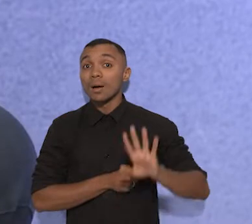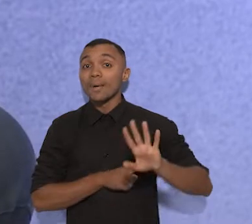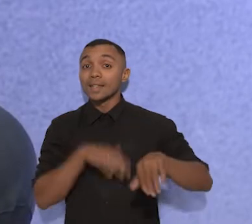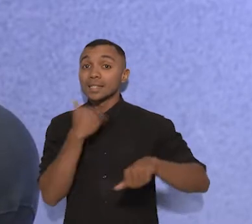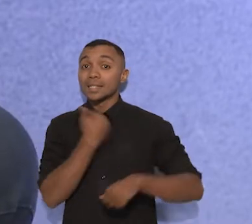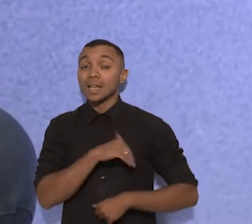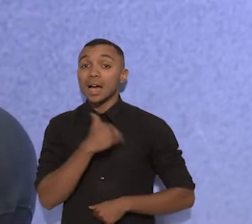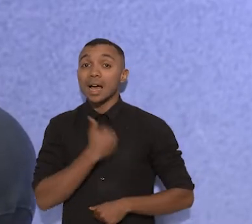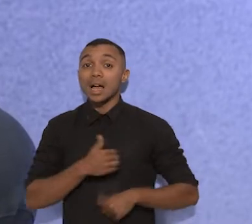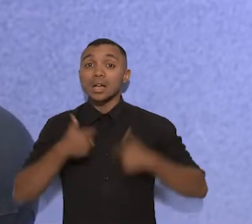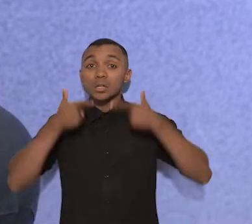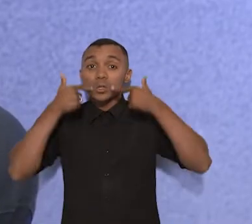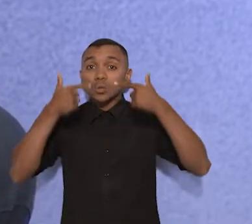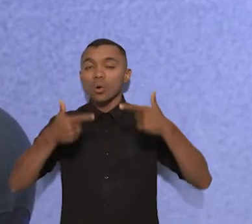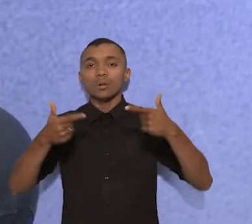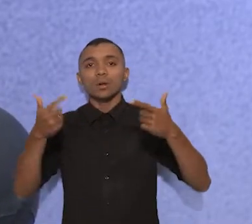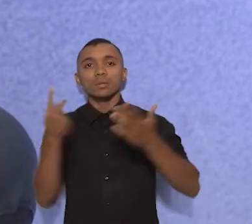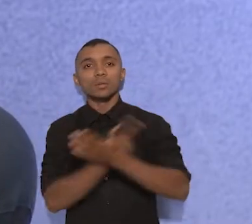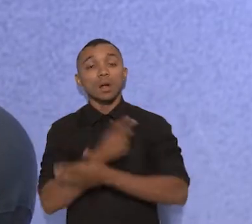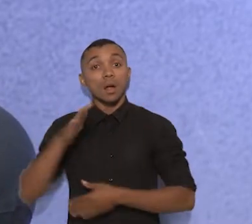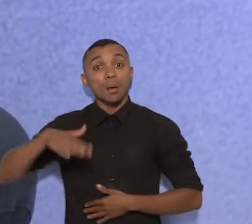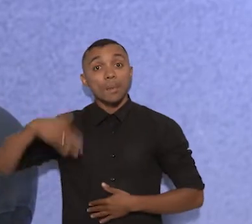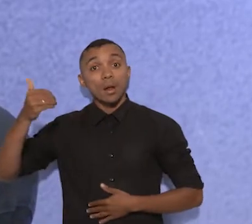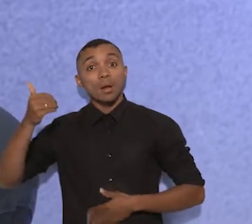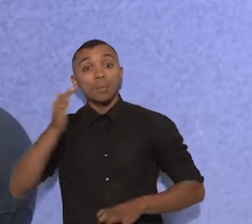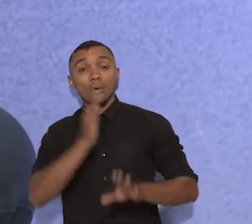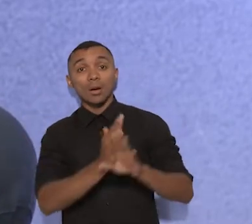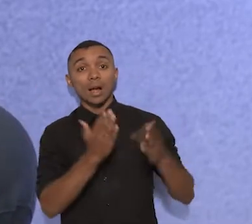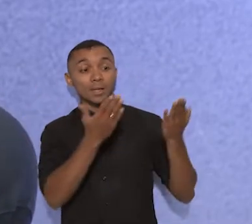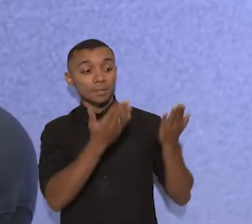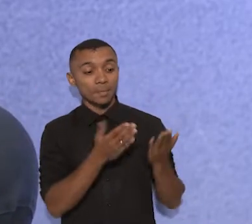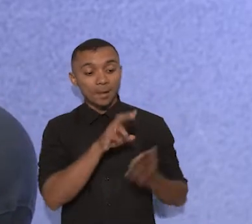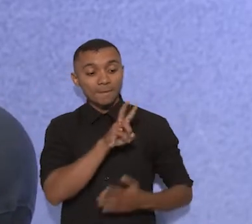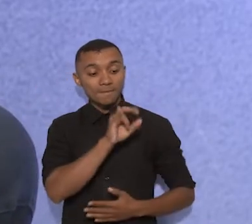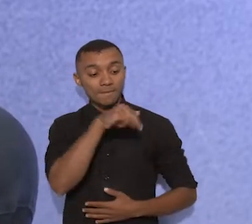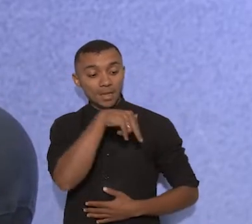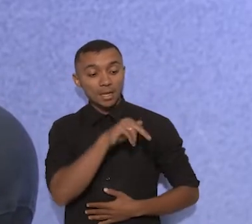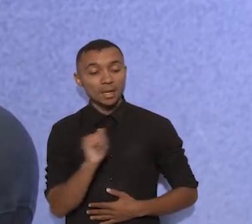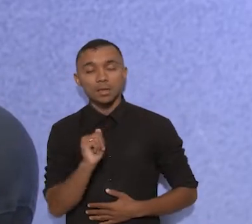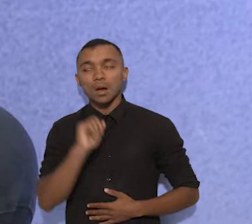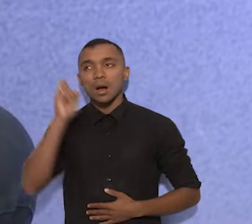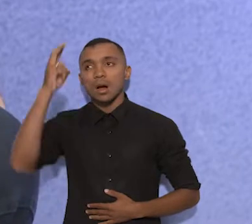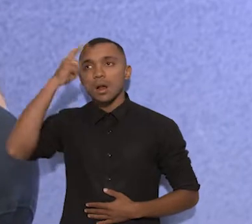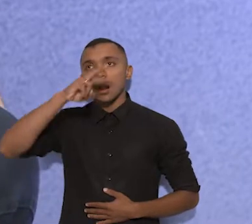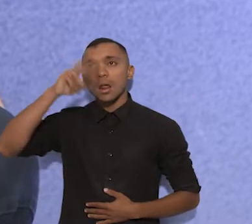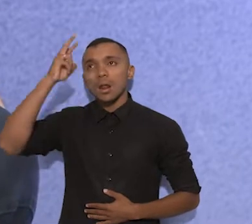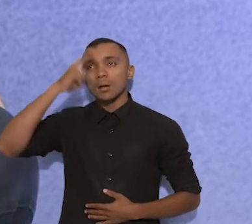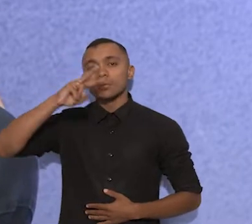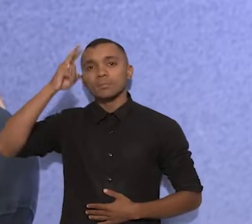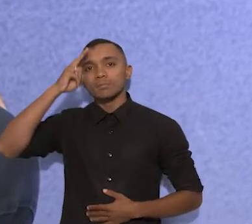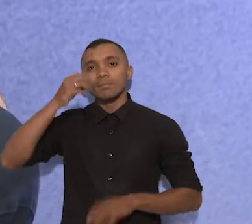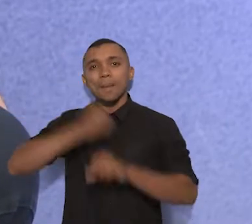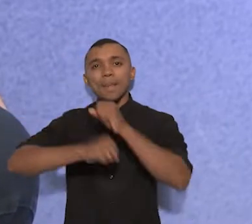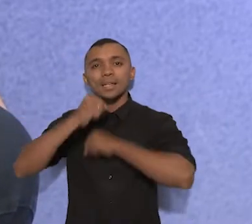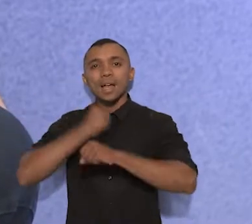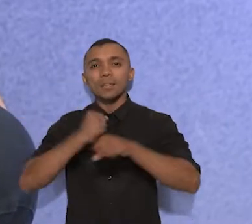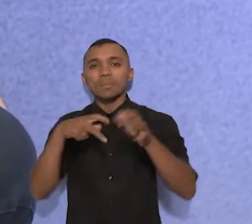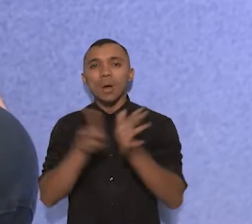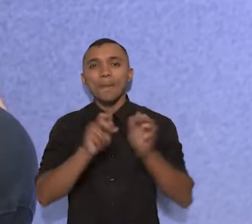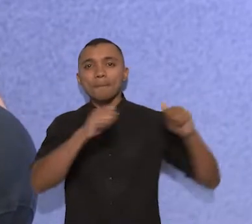Ceará, um cai e o outro sobe. Porque a atuação do Vina relembrou aquela campanha dele do ano